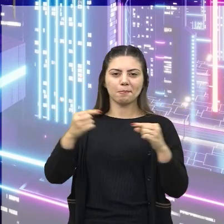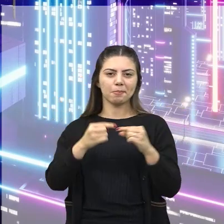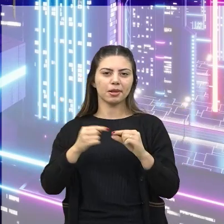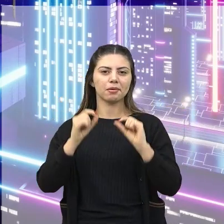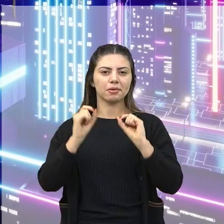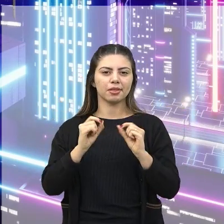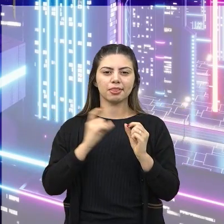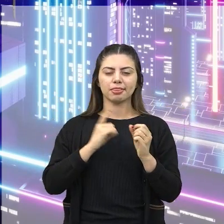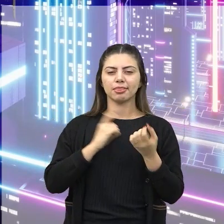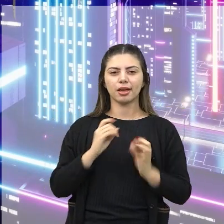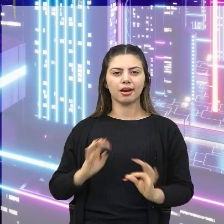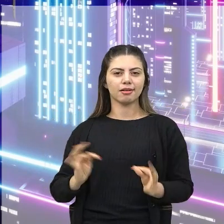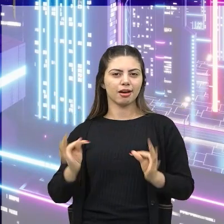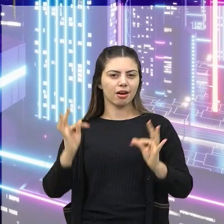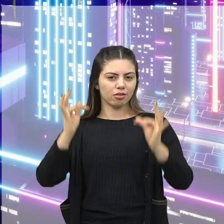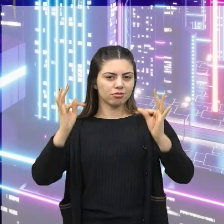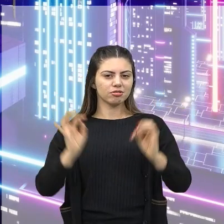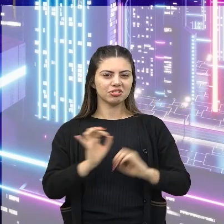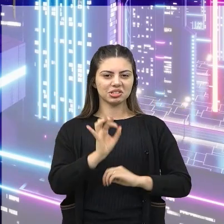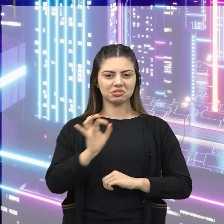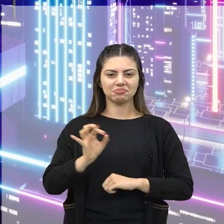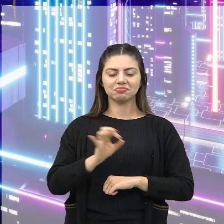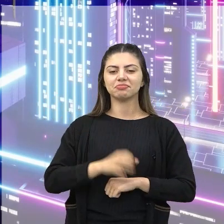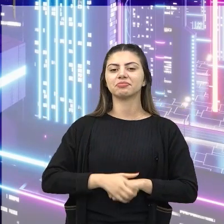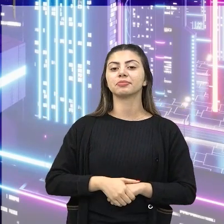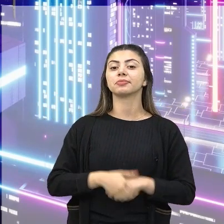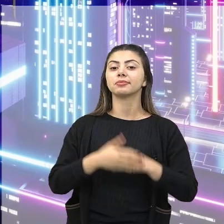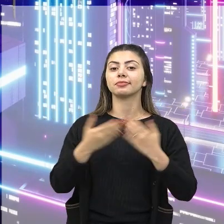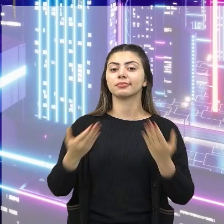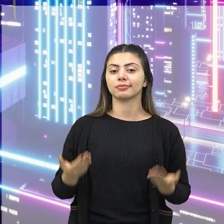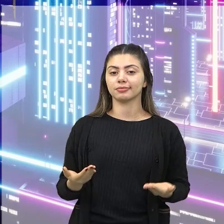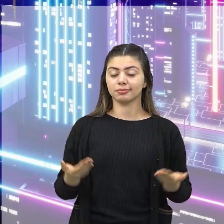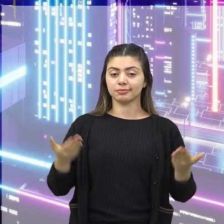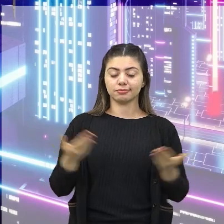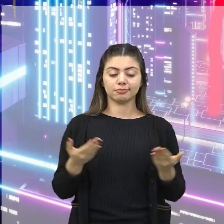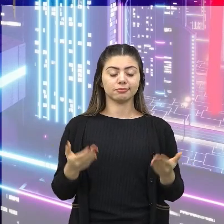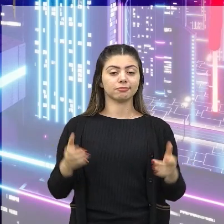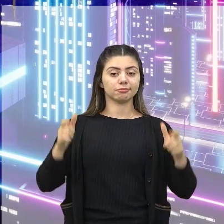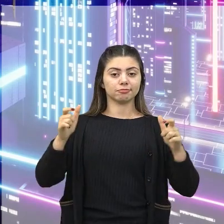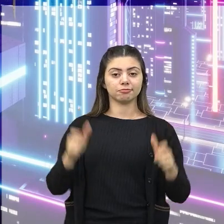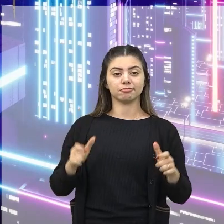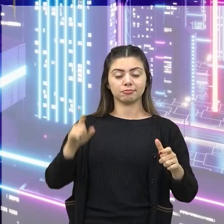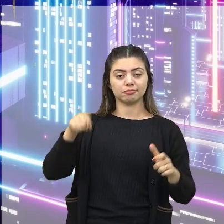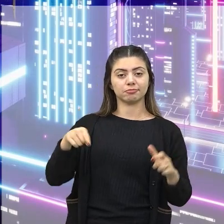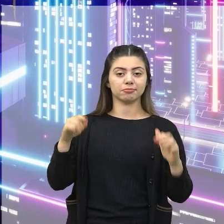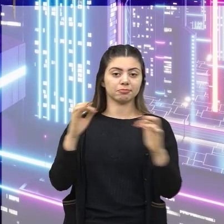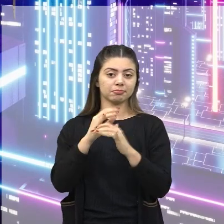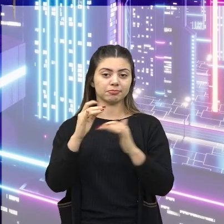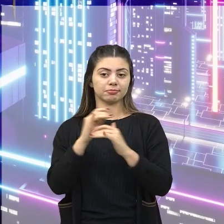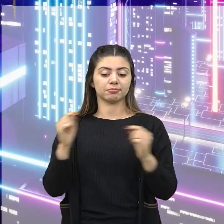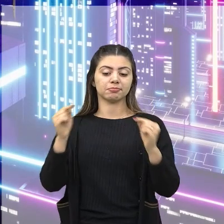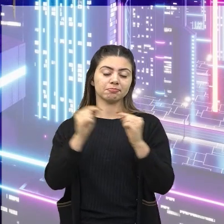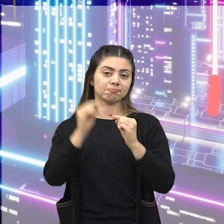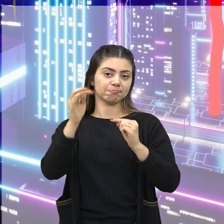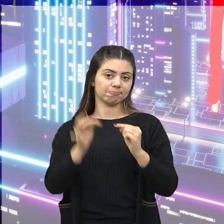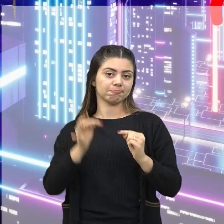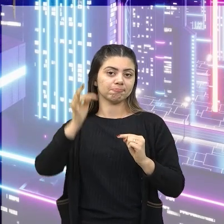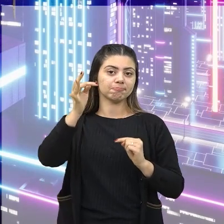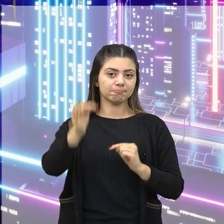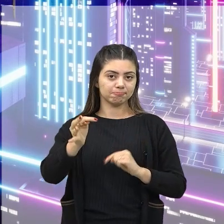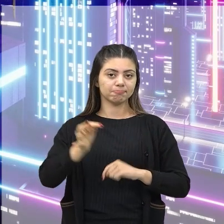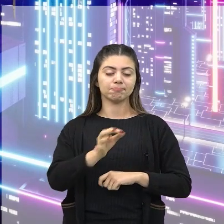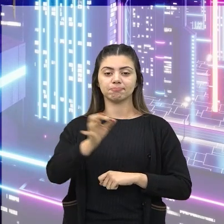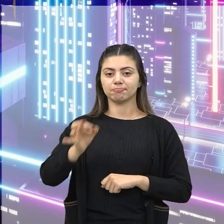computadorizado, tudo muito tecnológico. Então, estou nesse cenário de uma cidade futurista, né? Uma